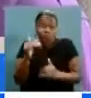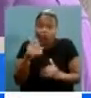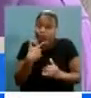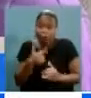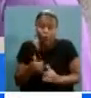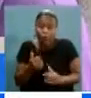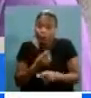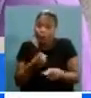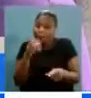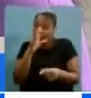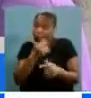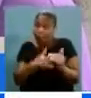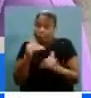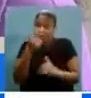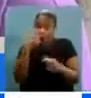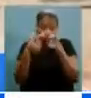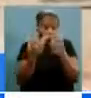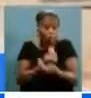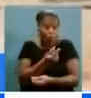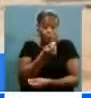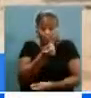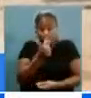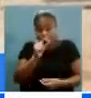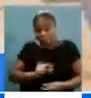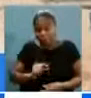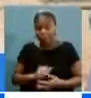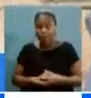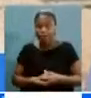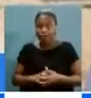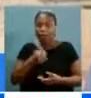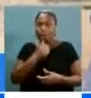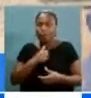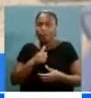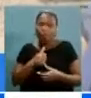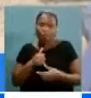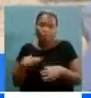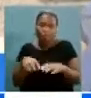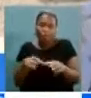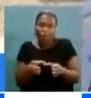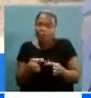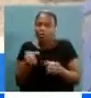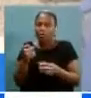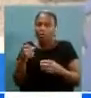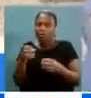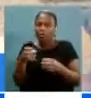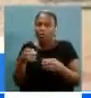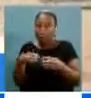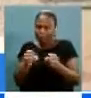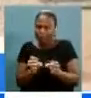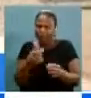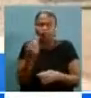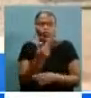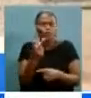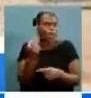aumentar o preço, pode ter menos clientes também, né? O tomate, os dois anos que é da chuva, então é só através da